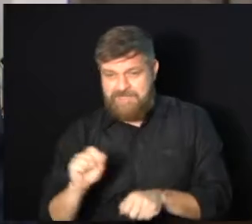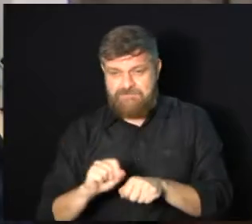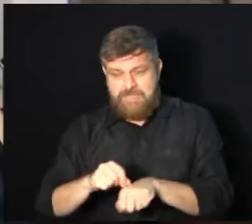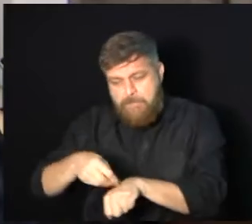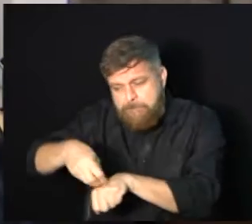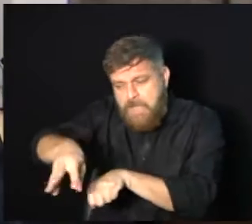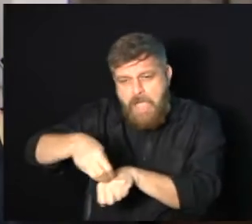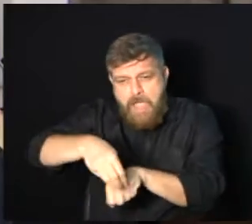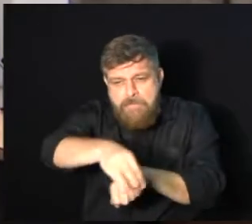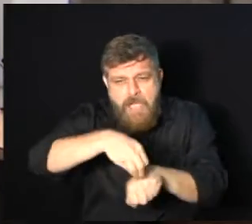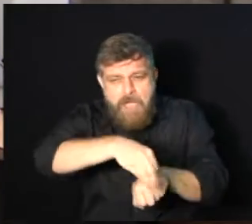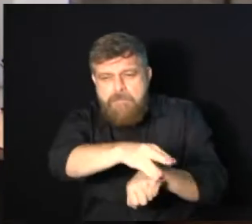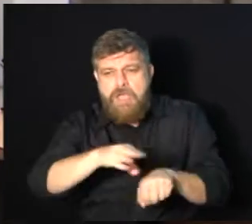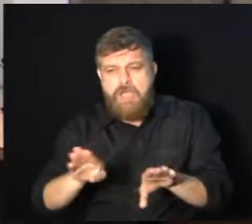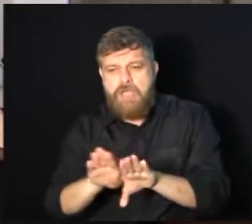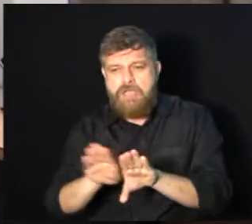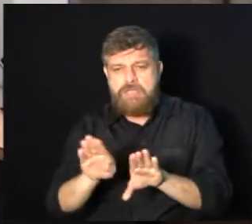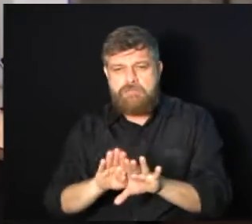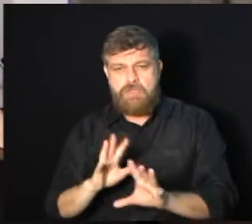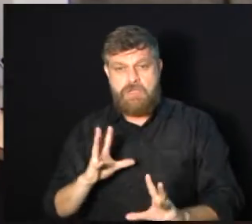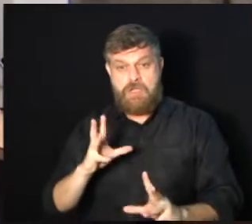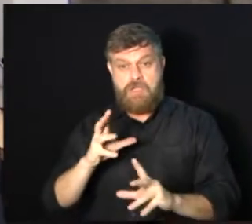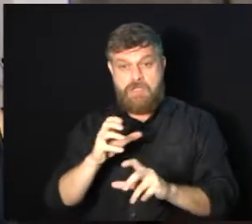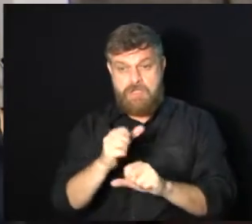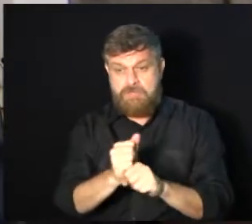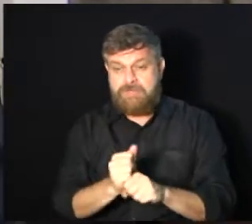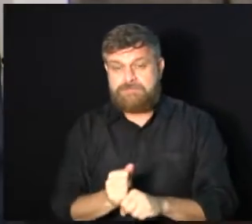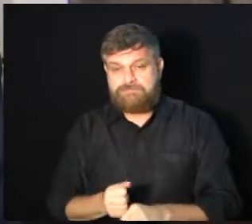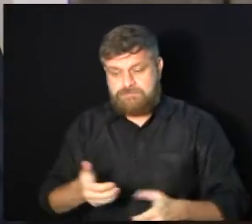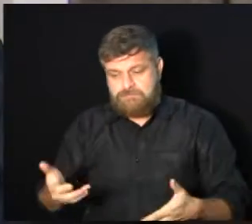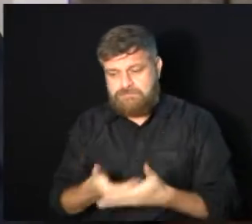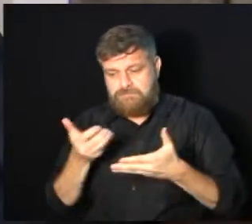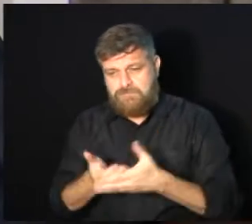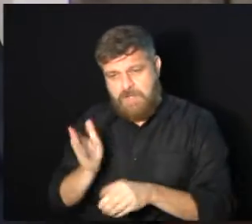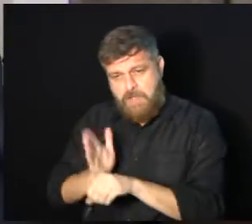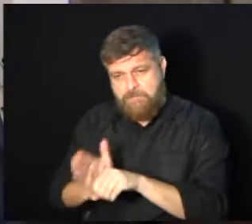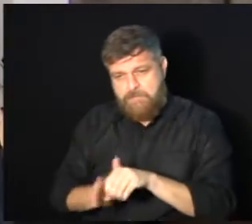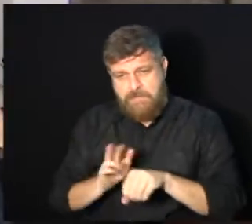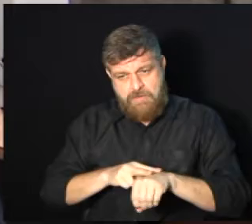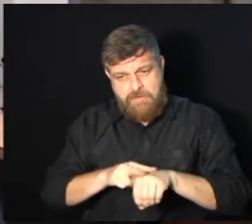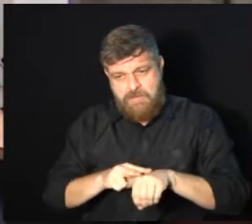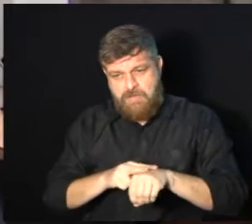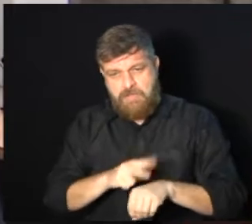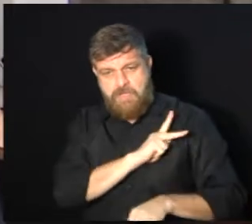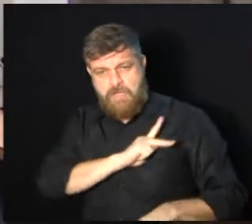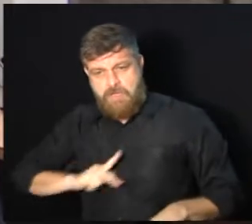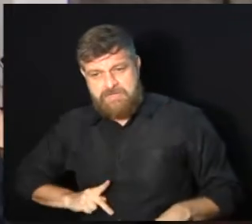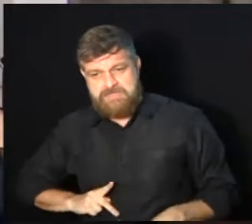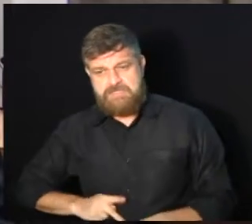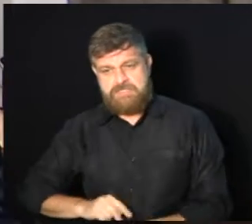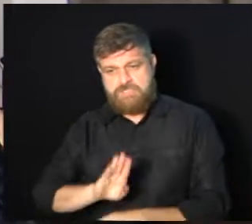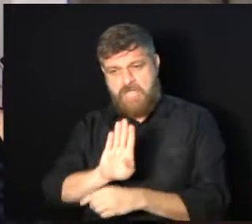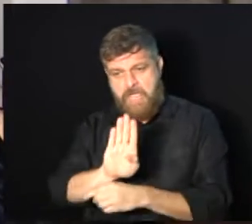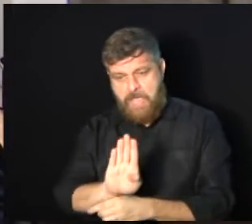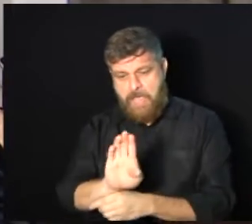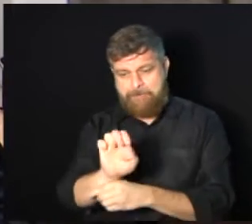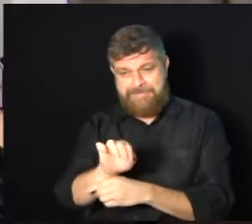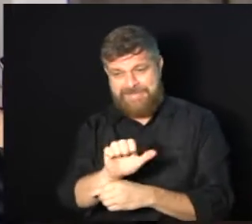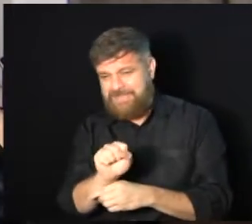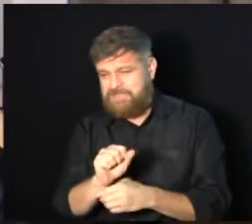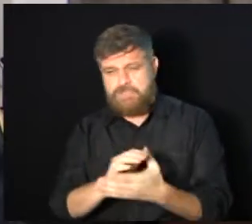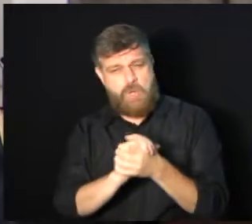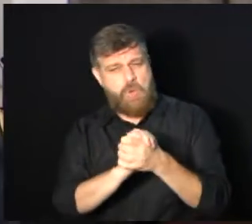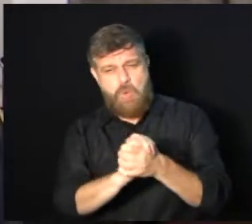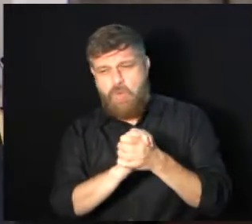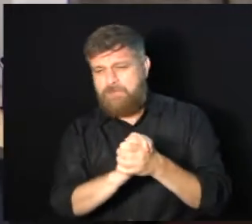distribuindo milhares de legumes nessa área. Quero parabenizar o presidente João Benaz, que vem fazendo um trabalho